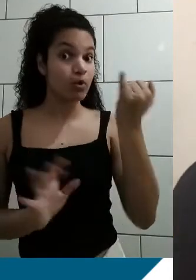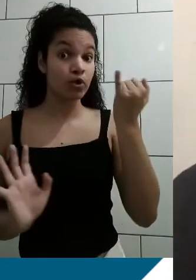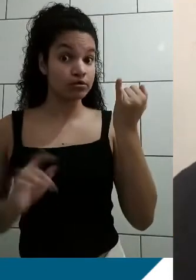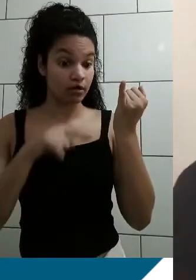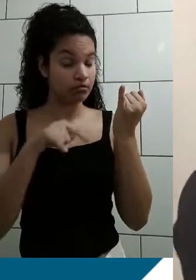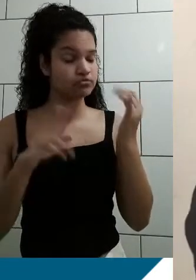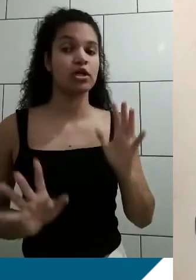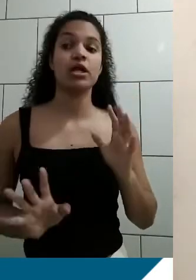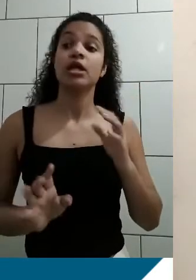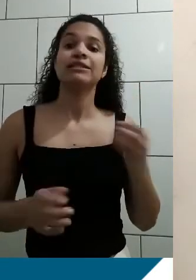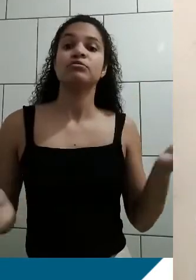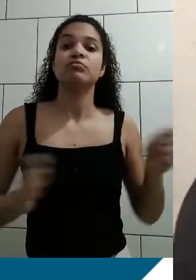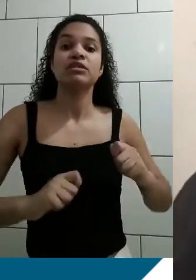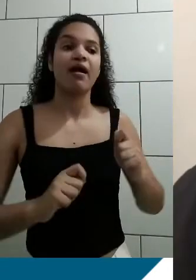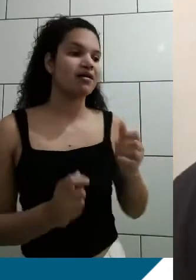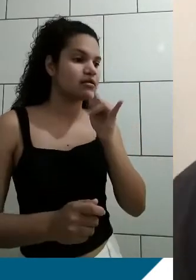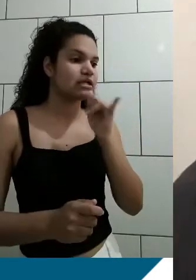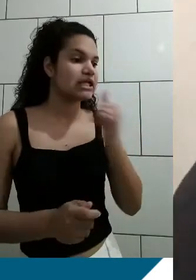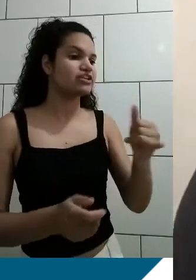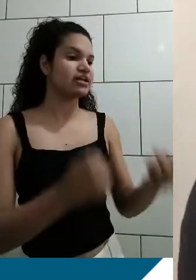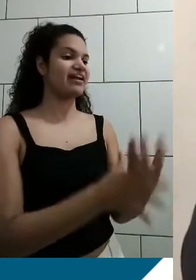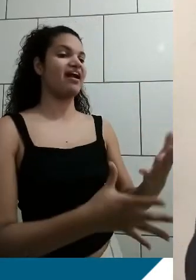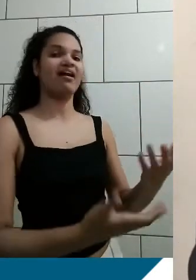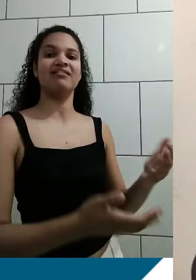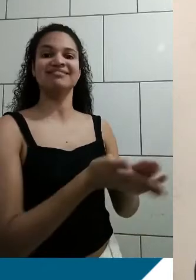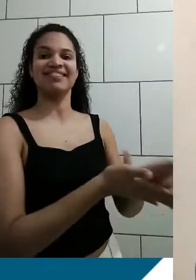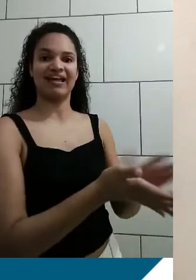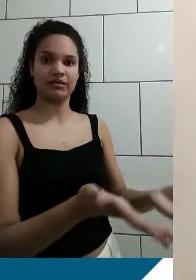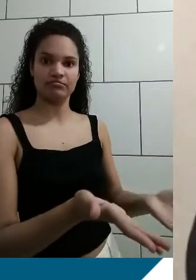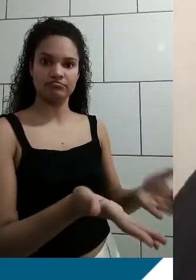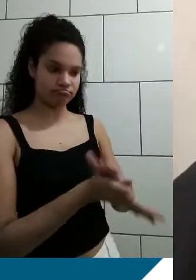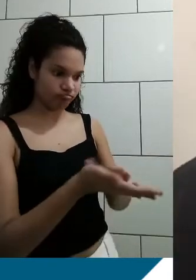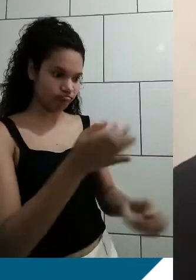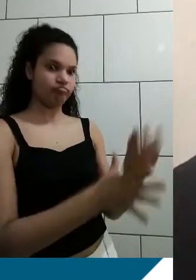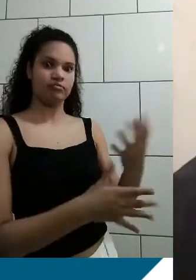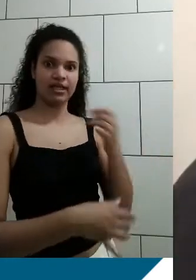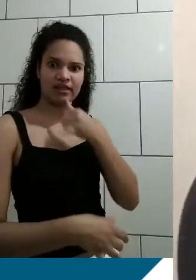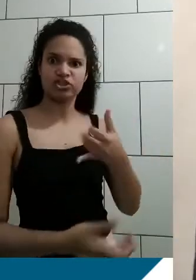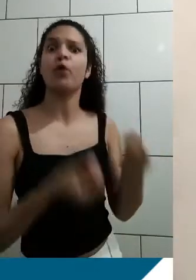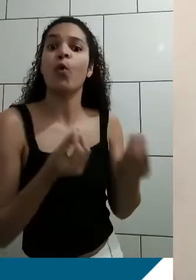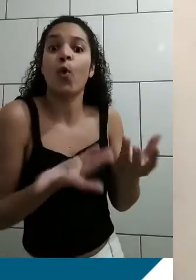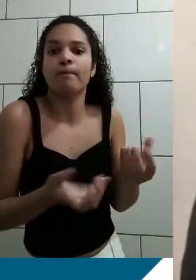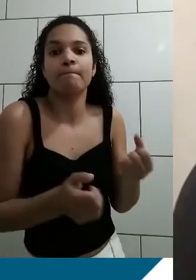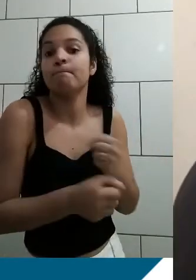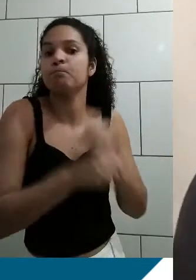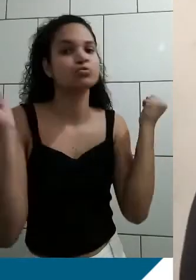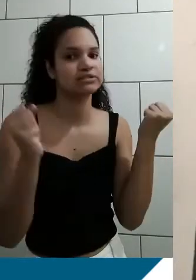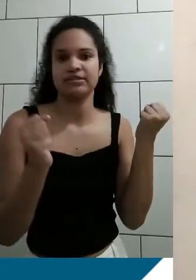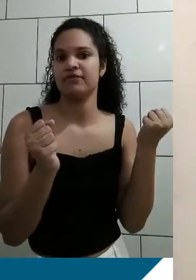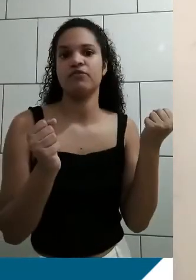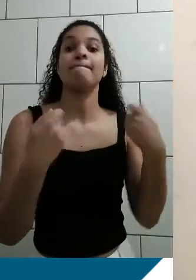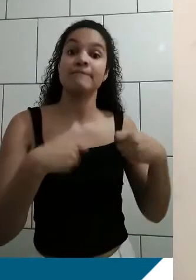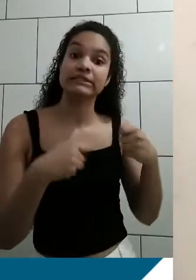zero, e utiliza isso de alguma forma. O que sempre ocorre na natureza é uma transformação. E a gente sempre está